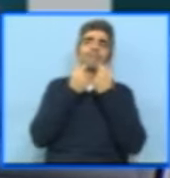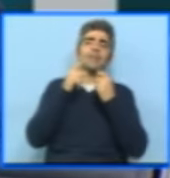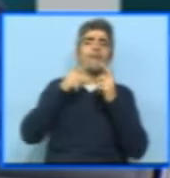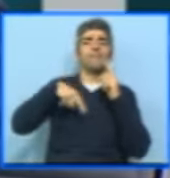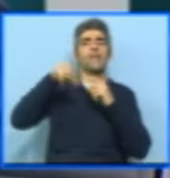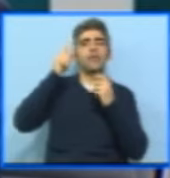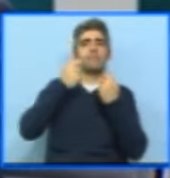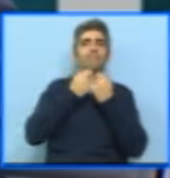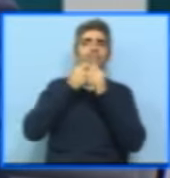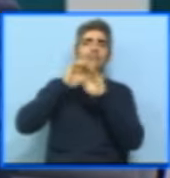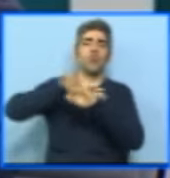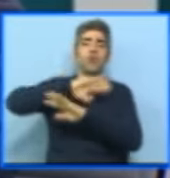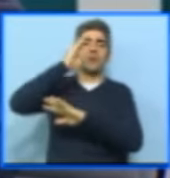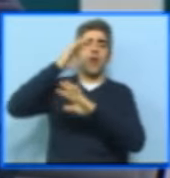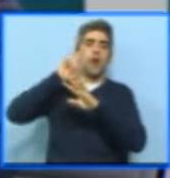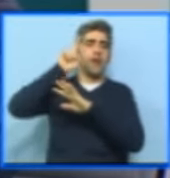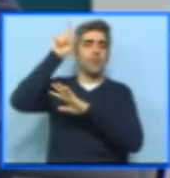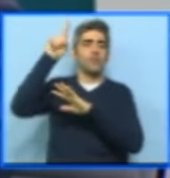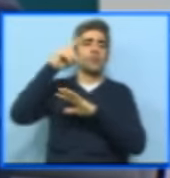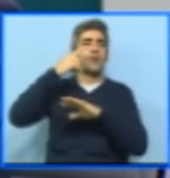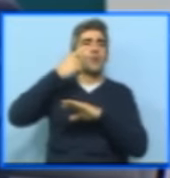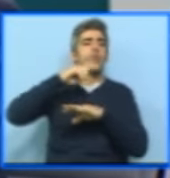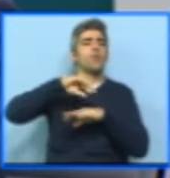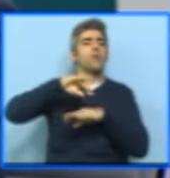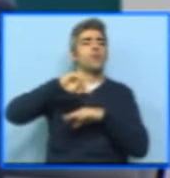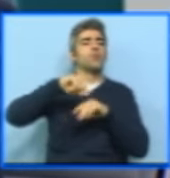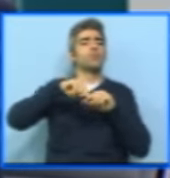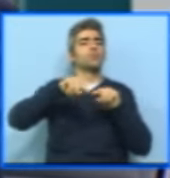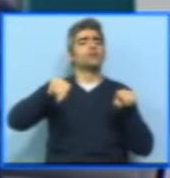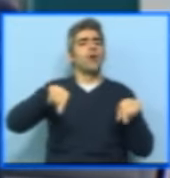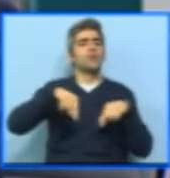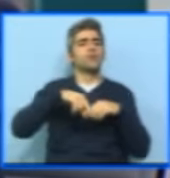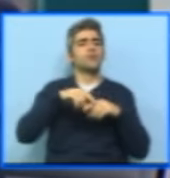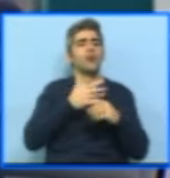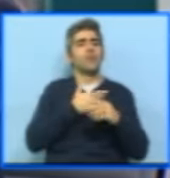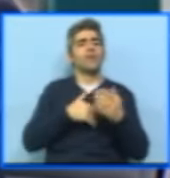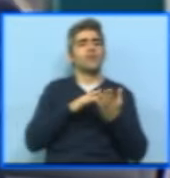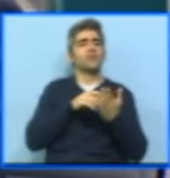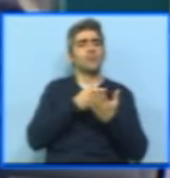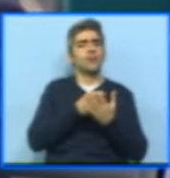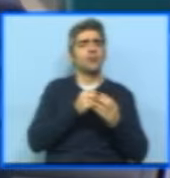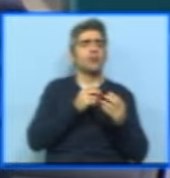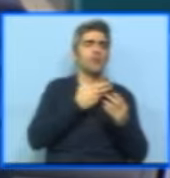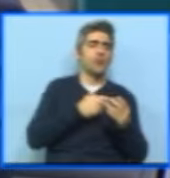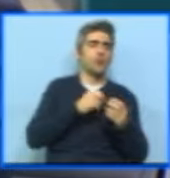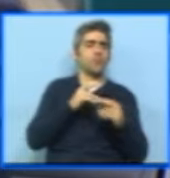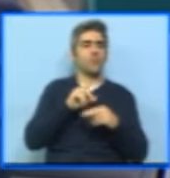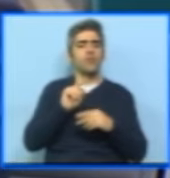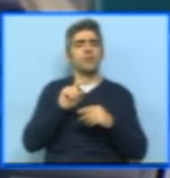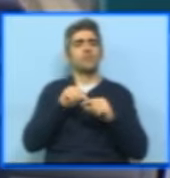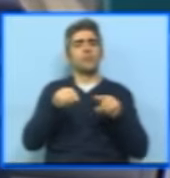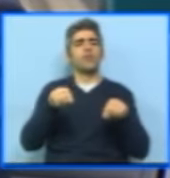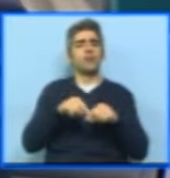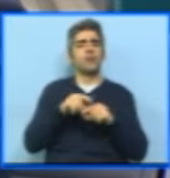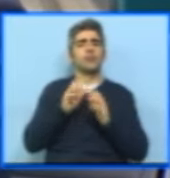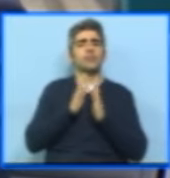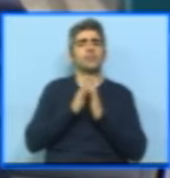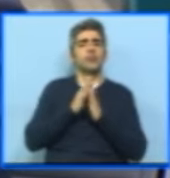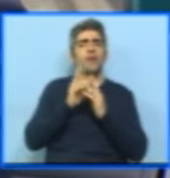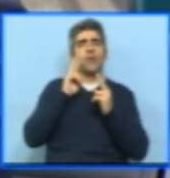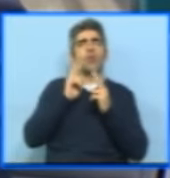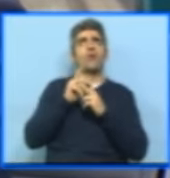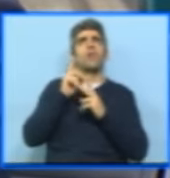A montanha é no Antigo Testamento um lugar, e no Novo, um lugar do sagrado, do encontro